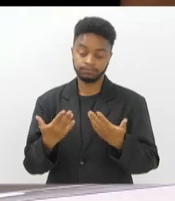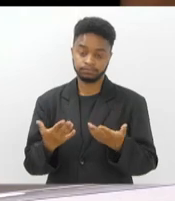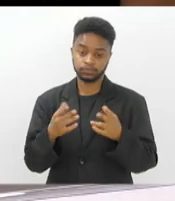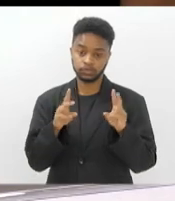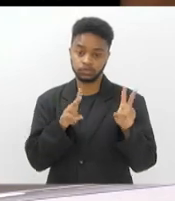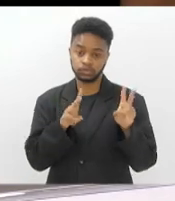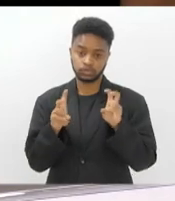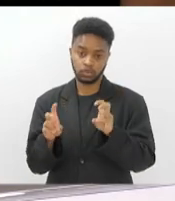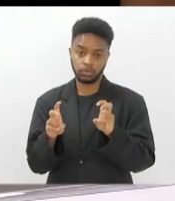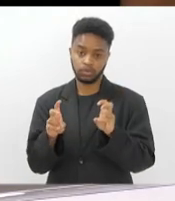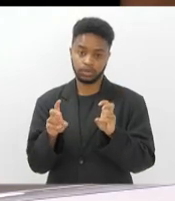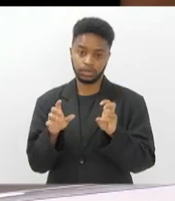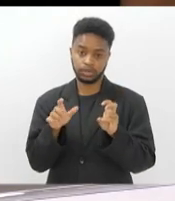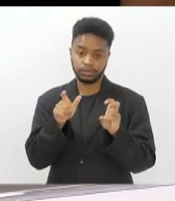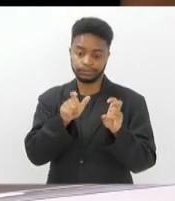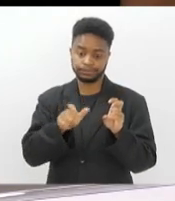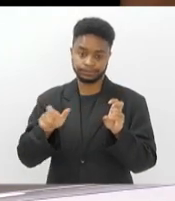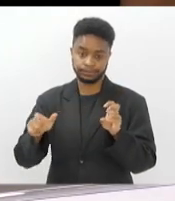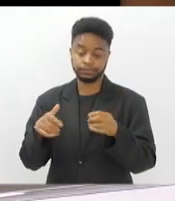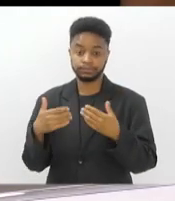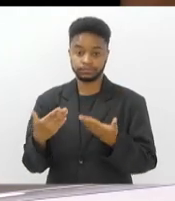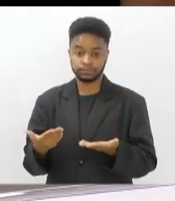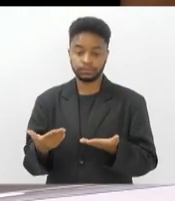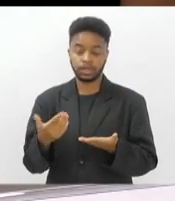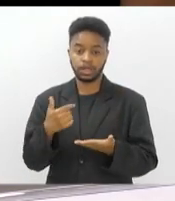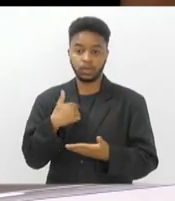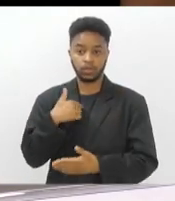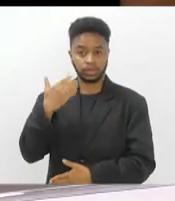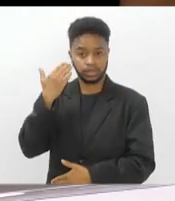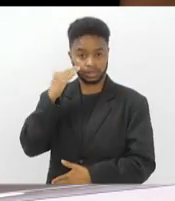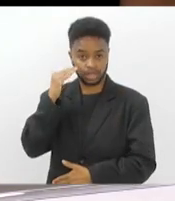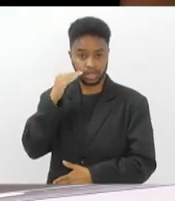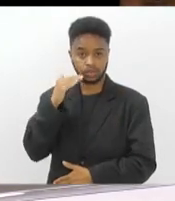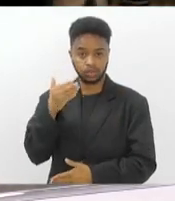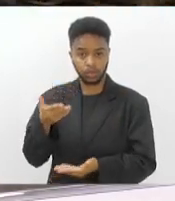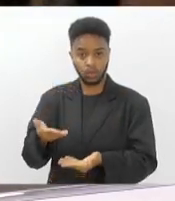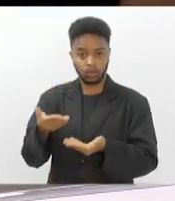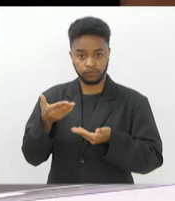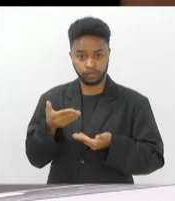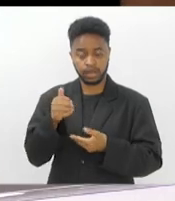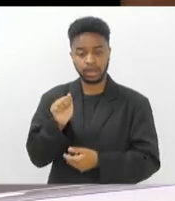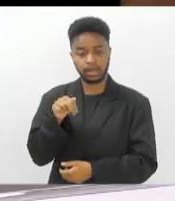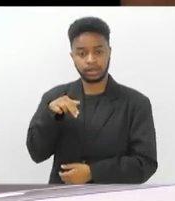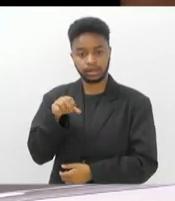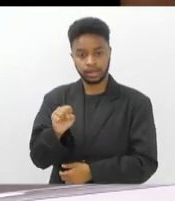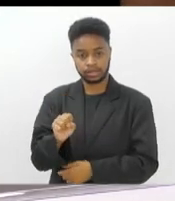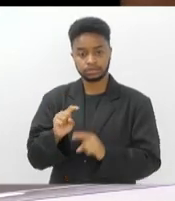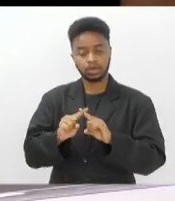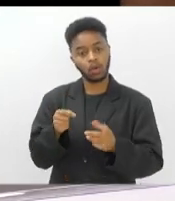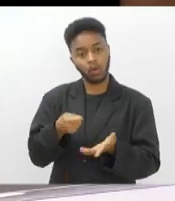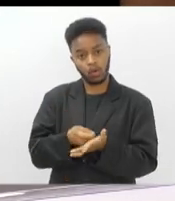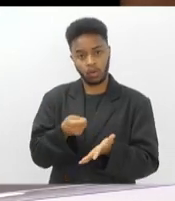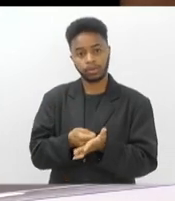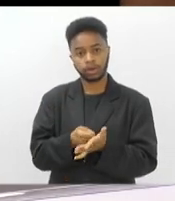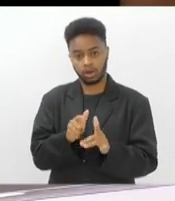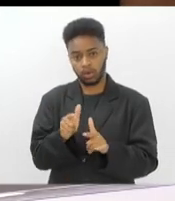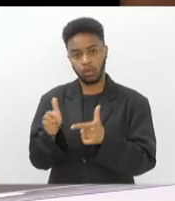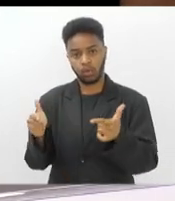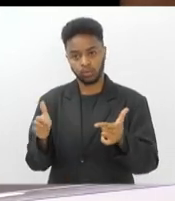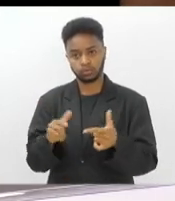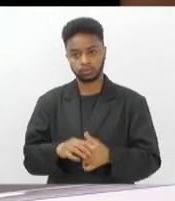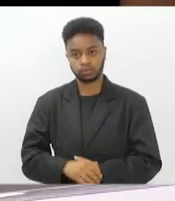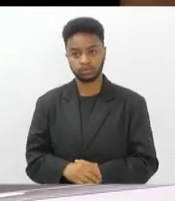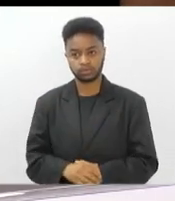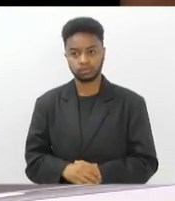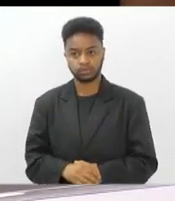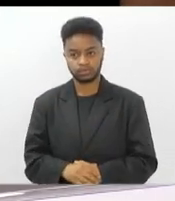relação às operadoras então eu eu entendo que convite a NS e convocação para os demais eu